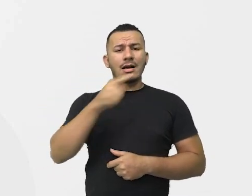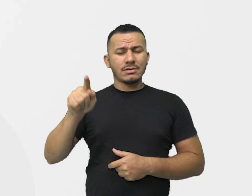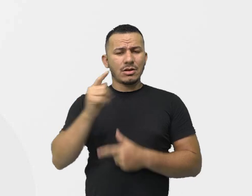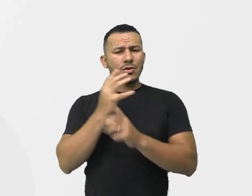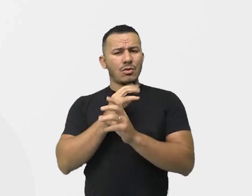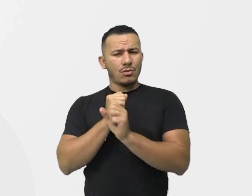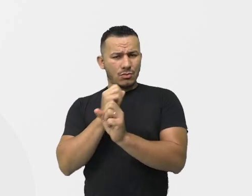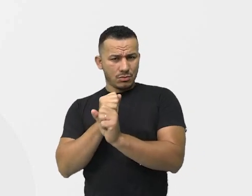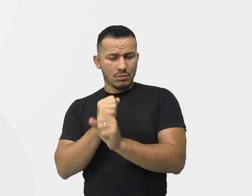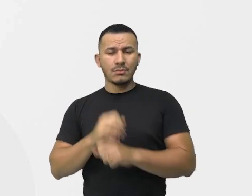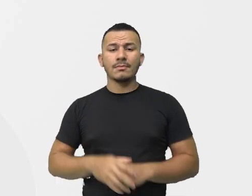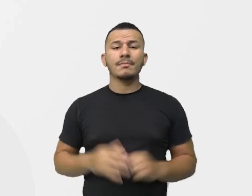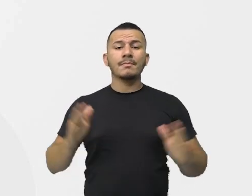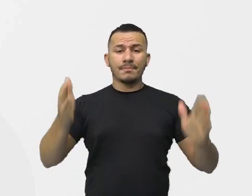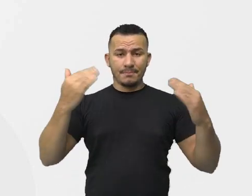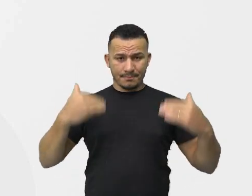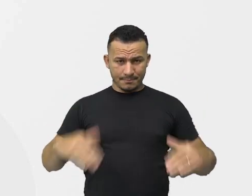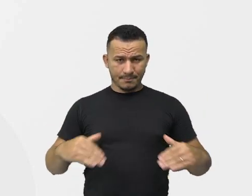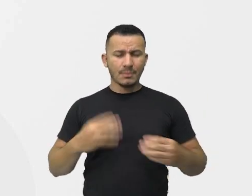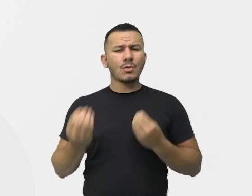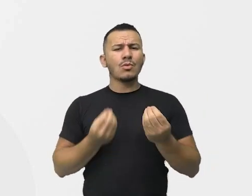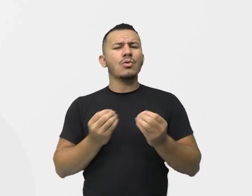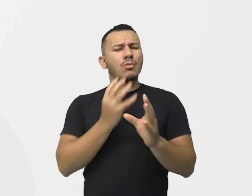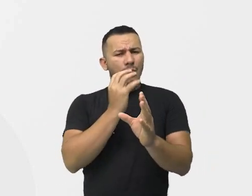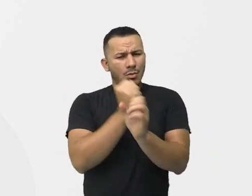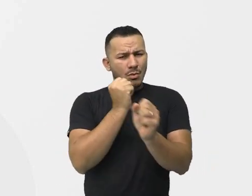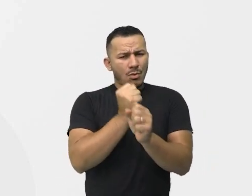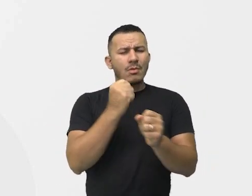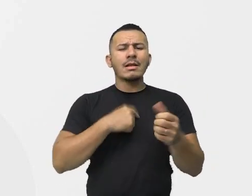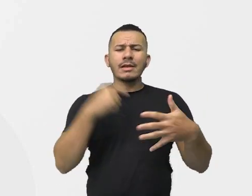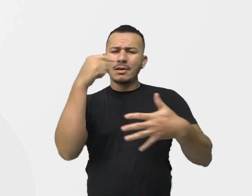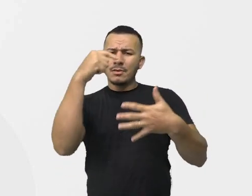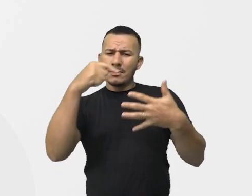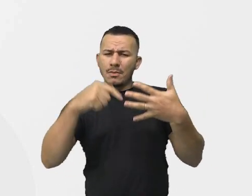e operador. Detalhamento, problemas